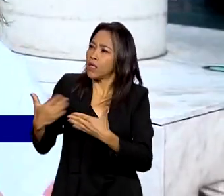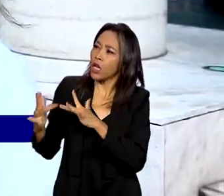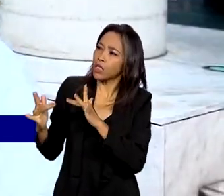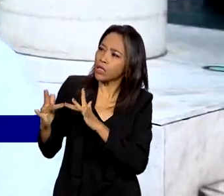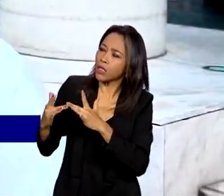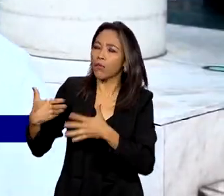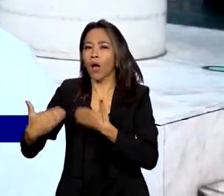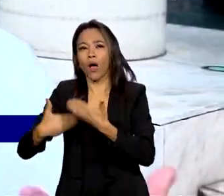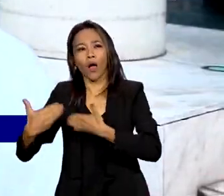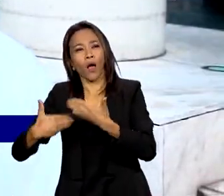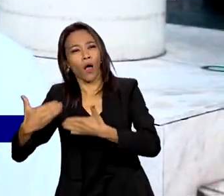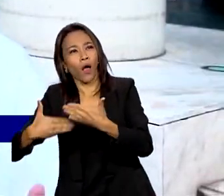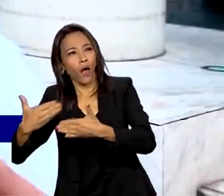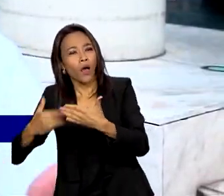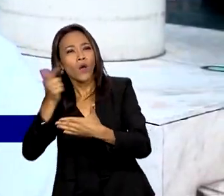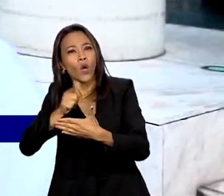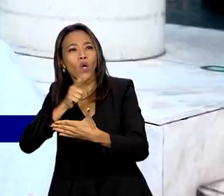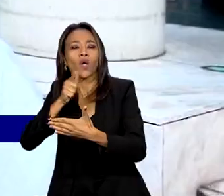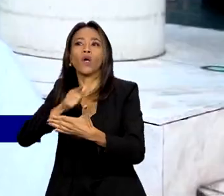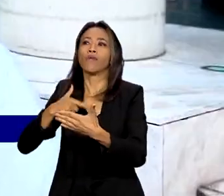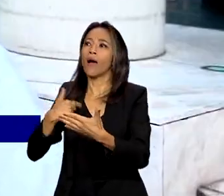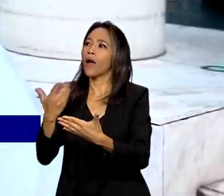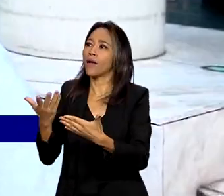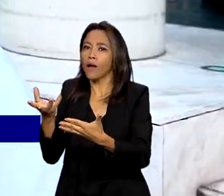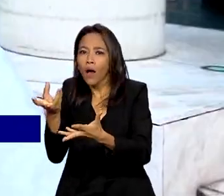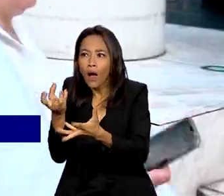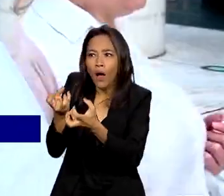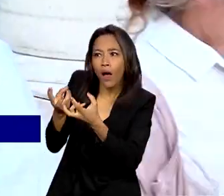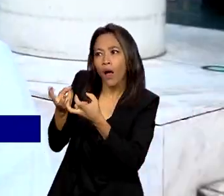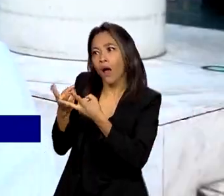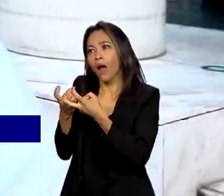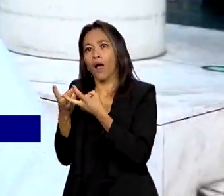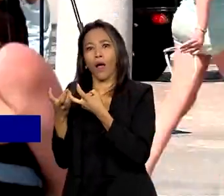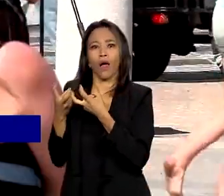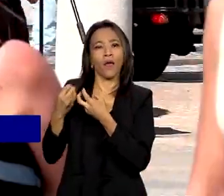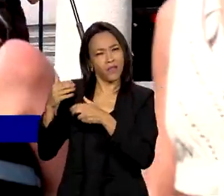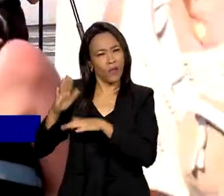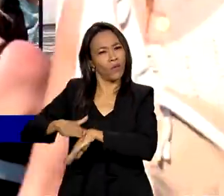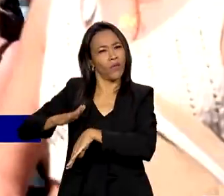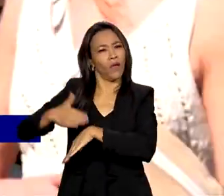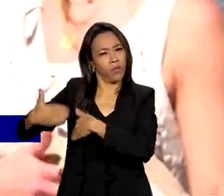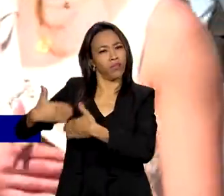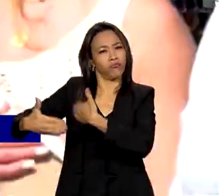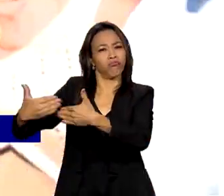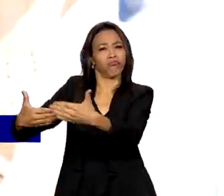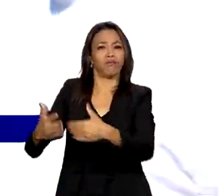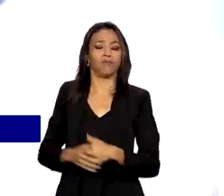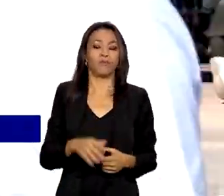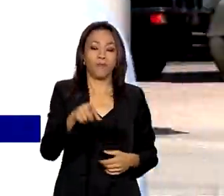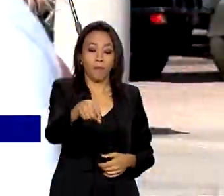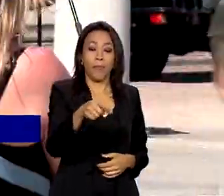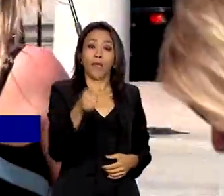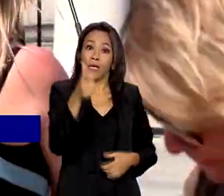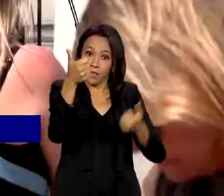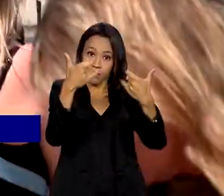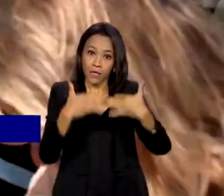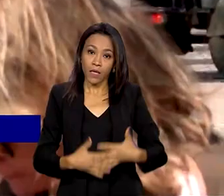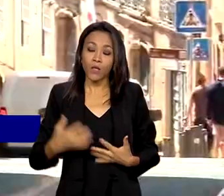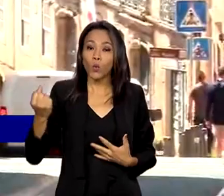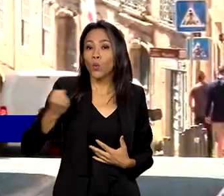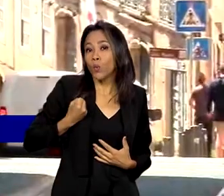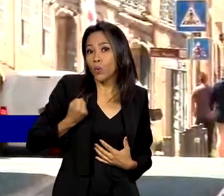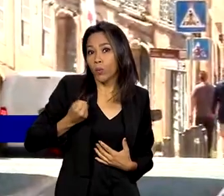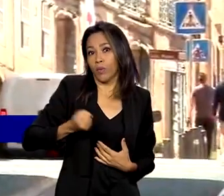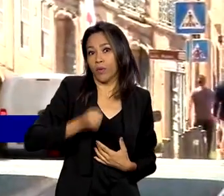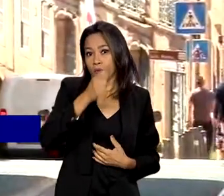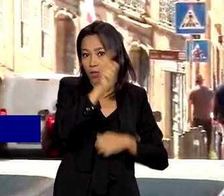pessoas, locais, tudo que você vai frequentando, você vai agariando, entendeu? Então, eu acho que isso é com o tempo. O número de brasileiros que residem legalmente em